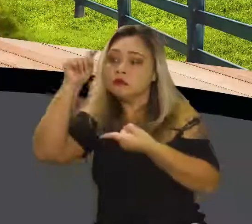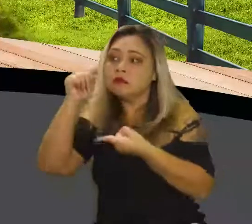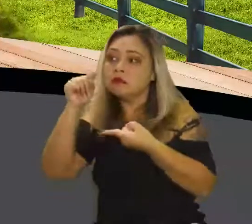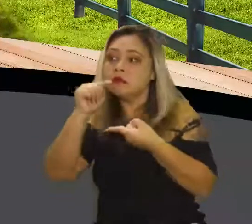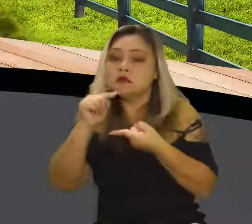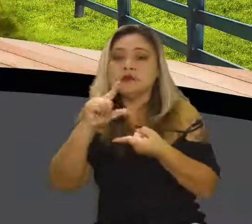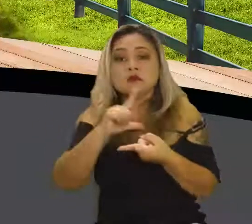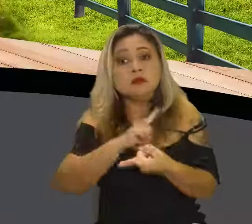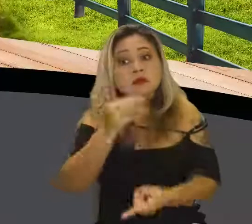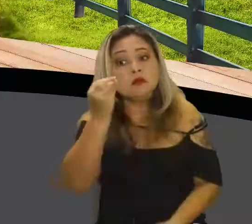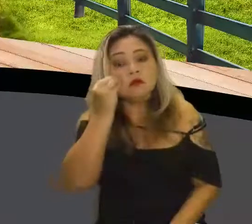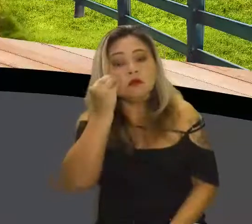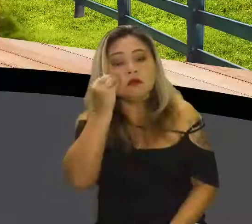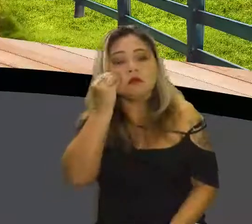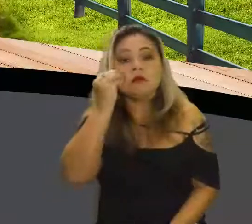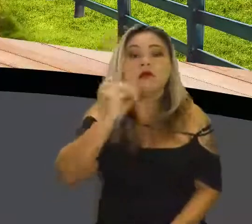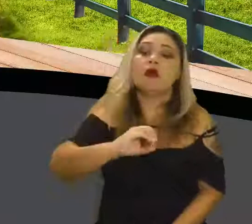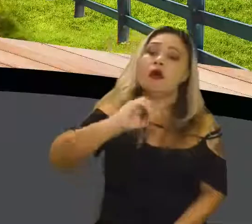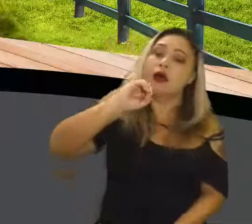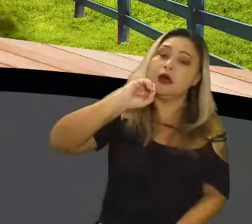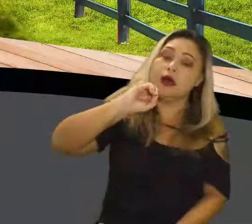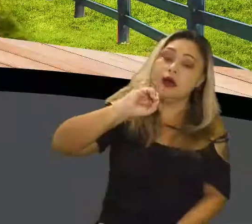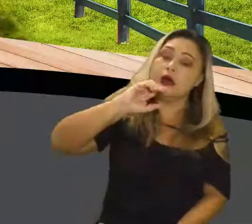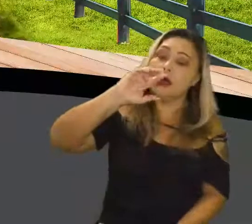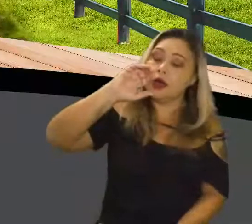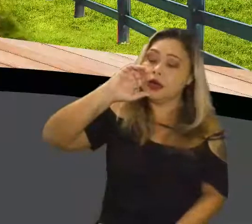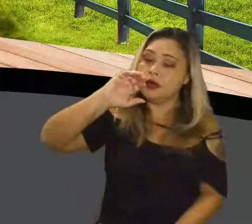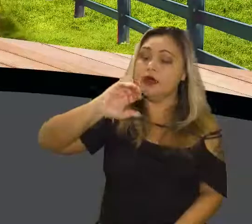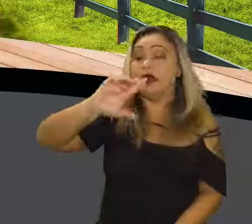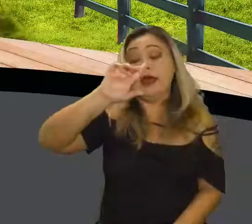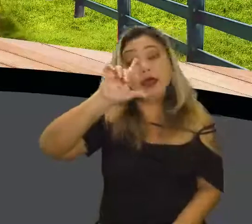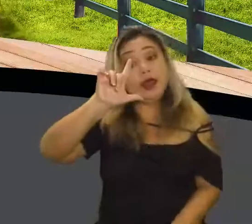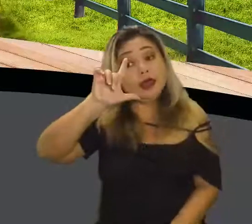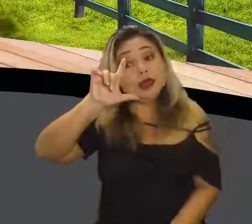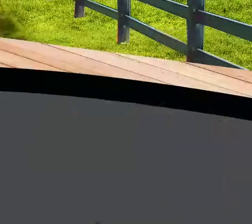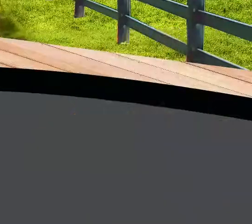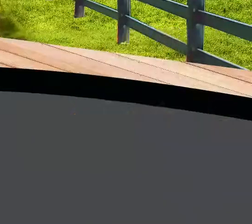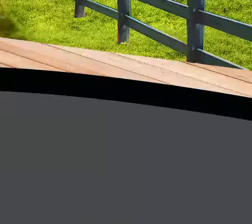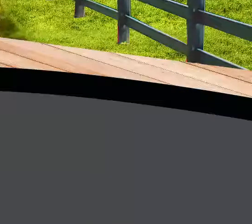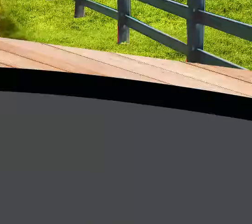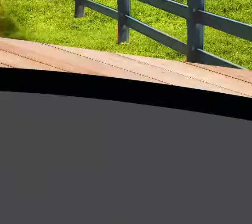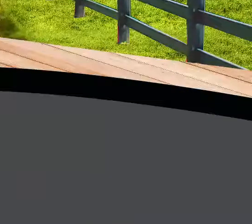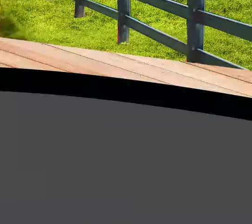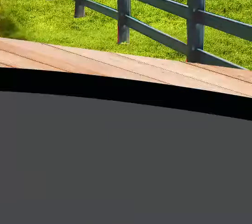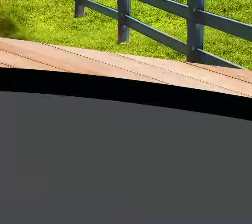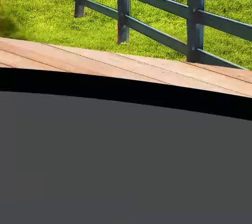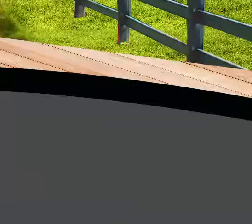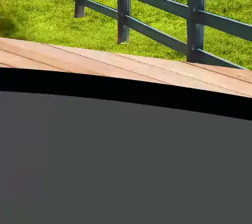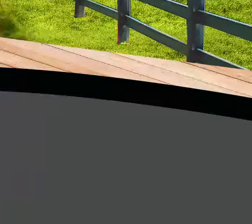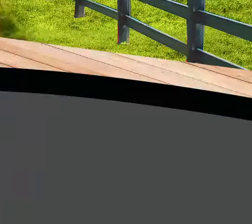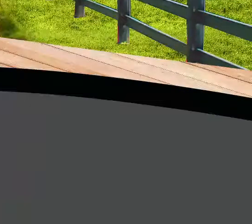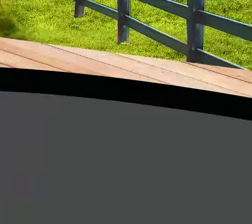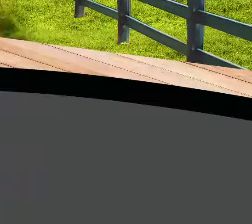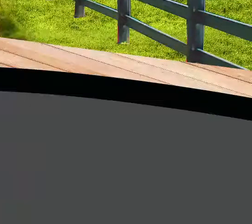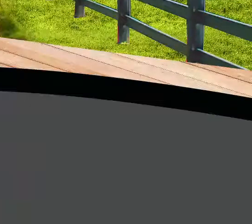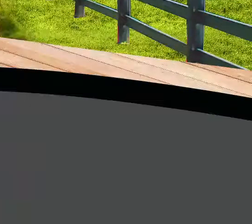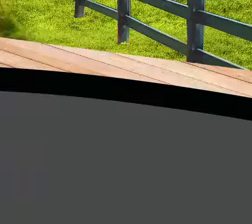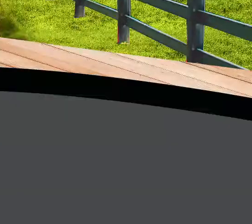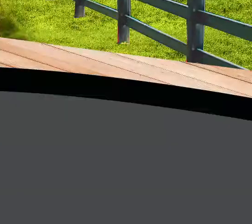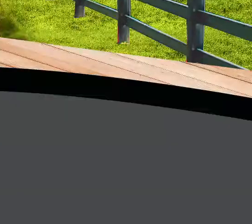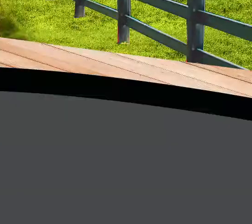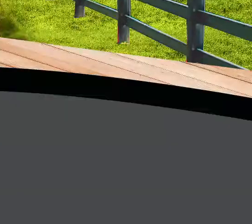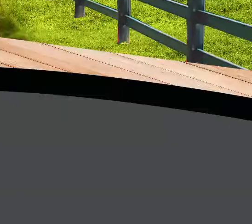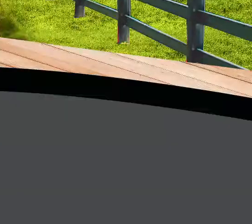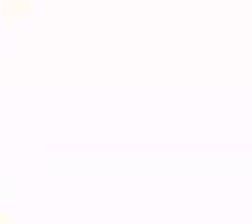aí tem que verificar o HDL, o LDL e o HDL. Então você não pode misturar. Lá na